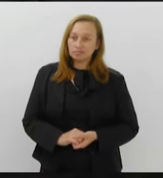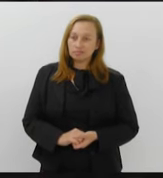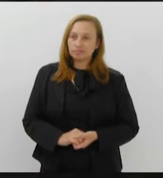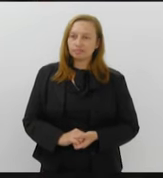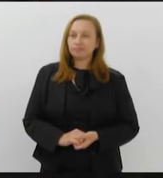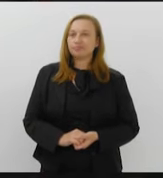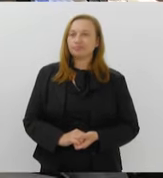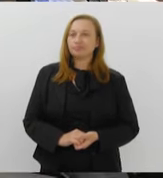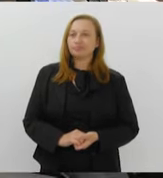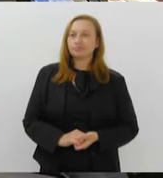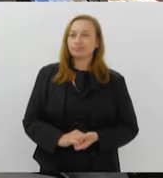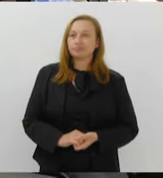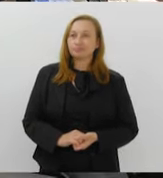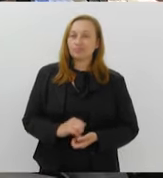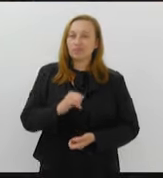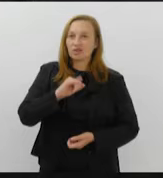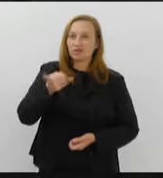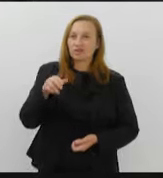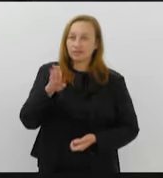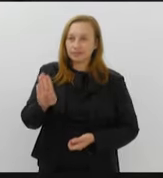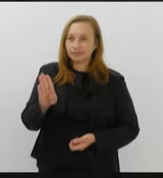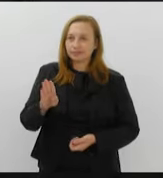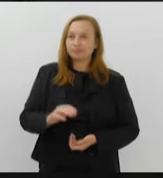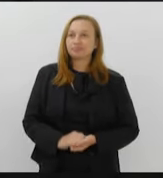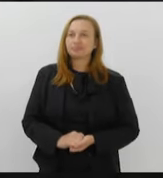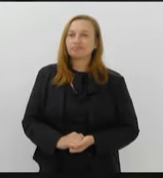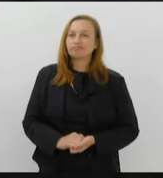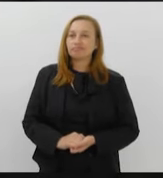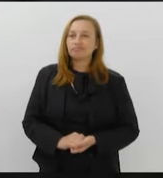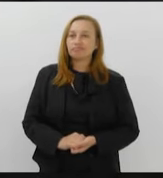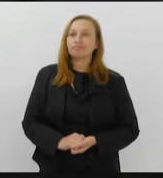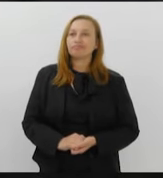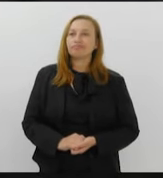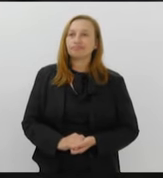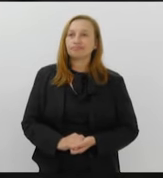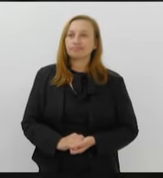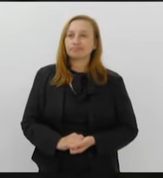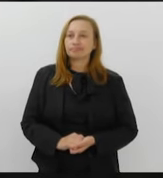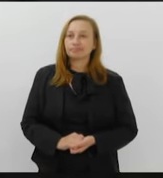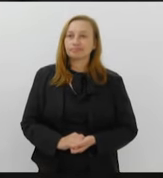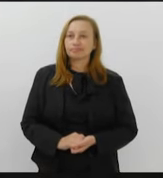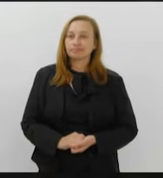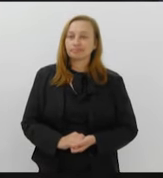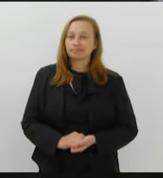Vamos lá. Jair Bittencourt. Nosso nobre deputado Jair Bittencourt.